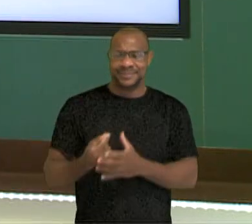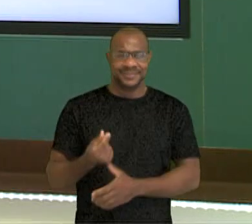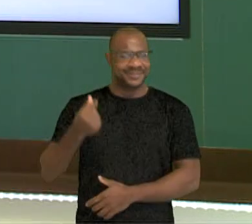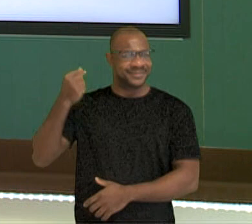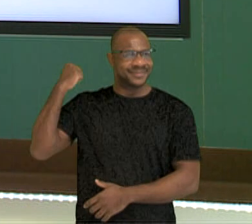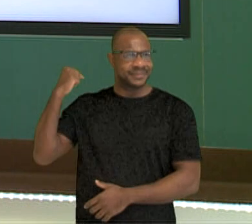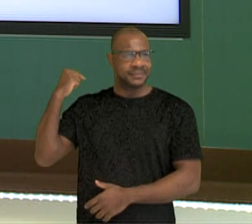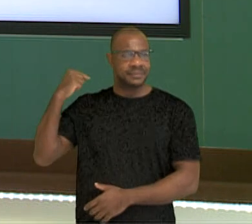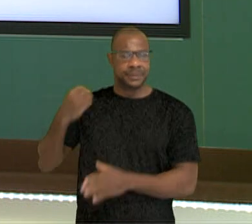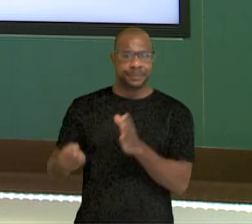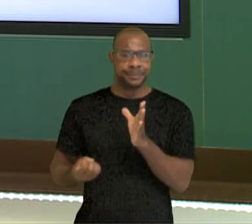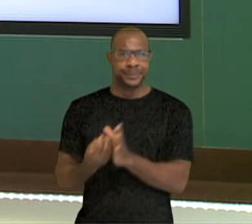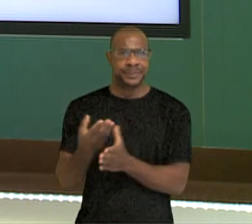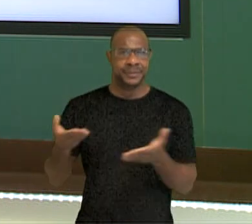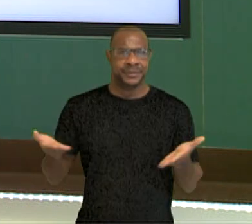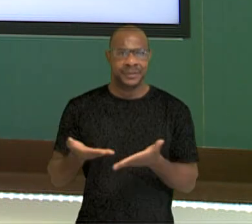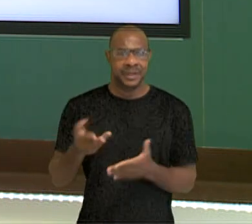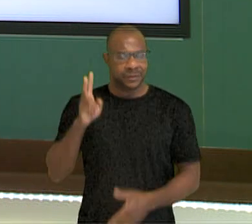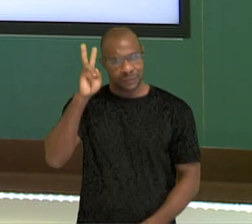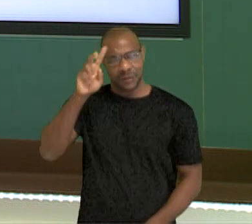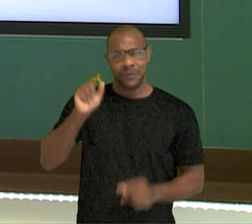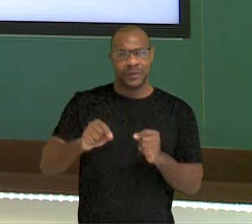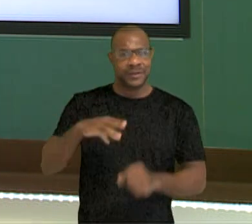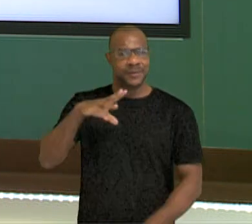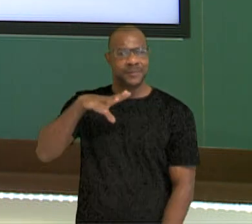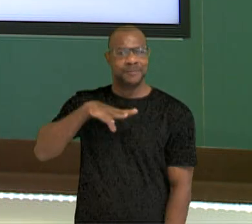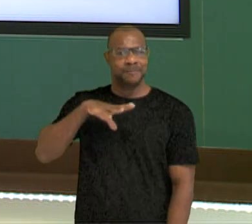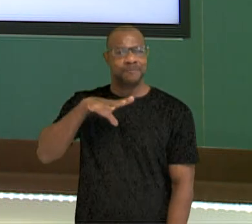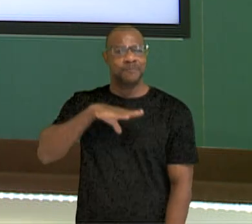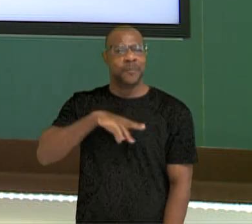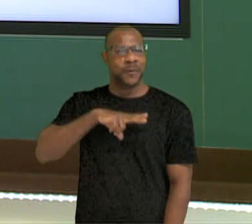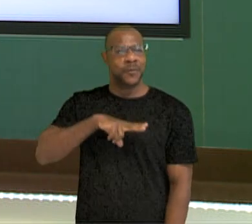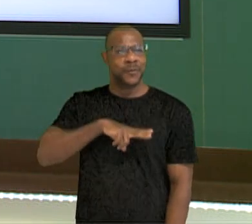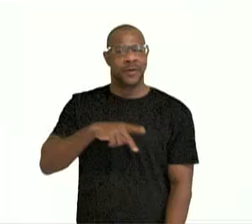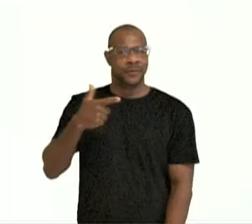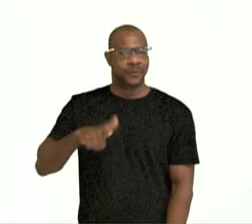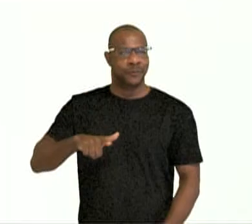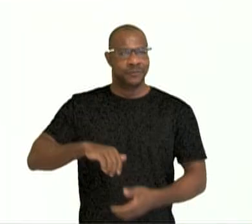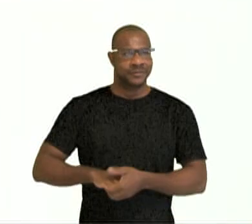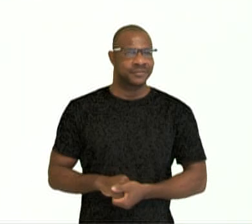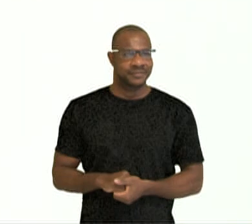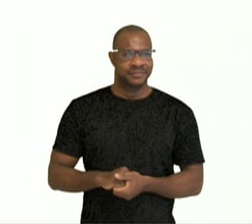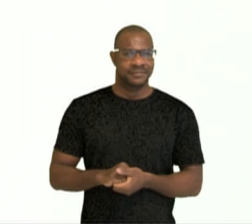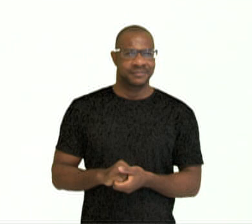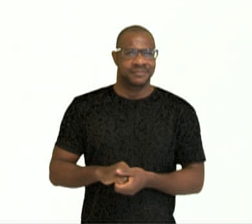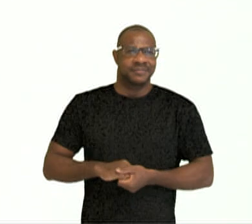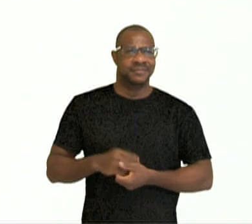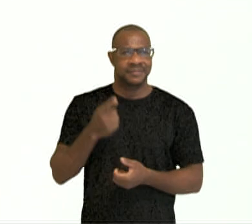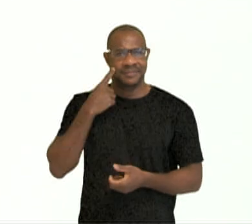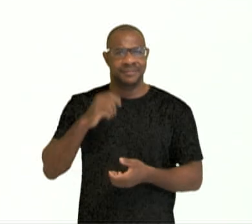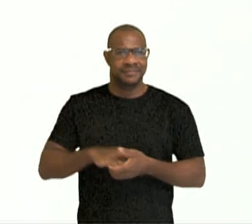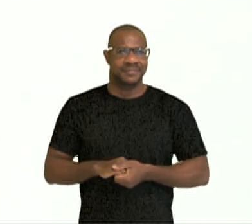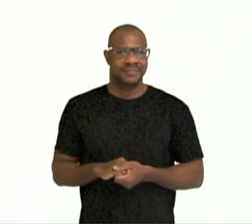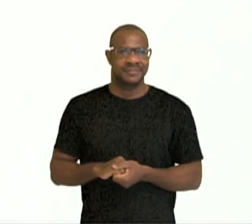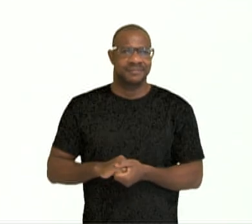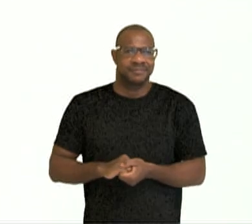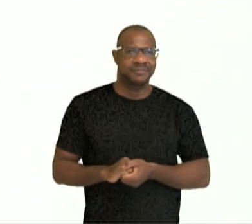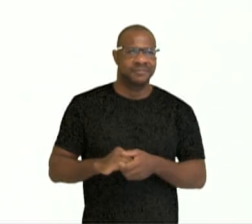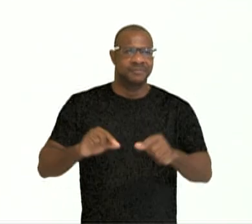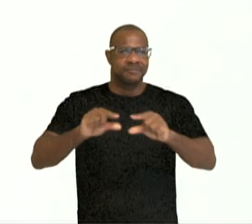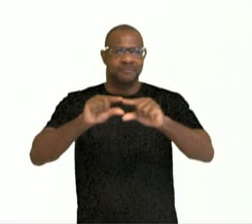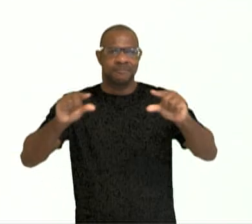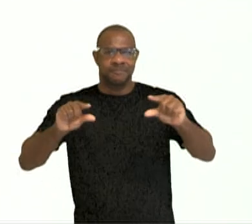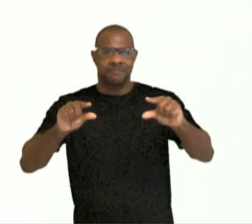está refundando a história de Portugal. Observem que o verso tudo vale a pena se a alma não é pequena remete a quais